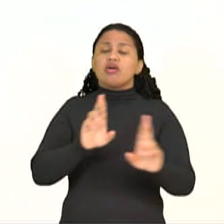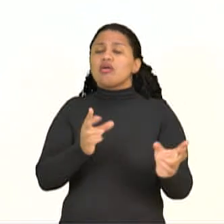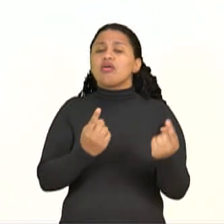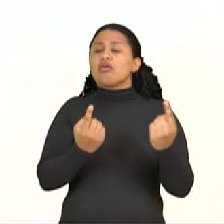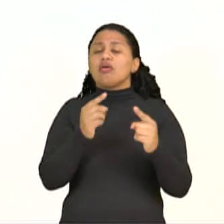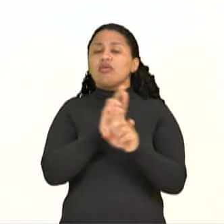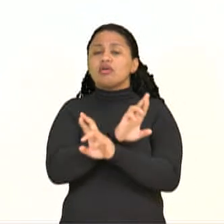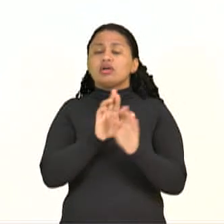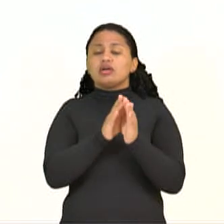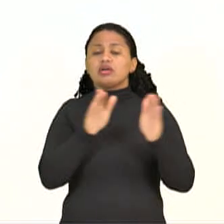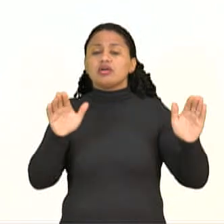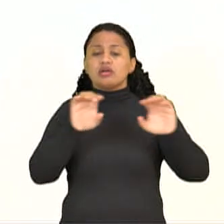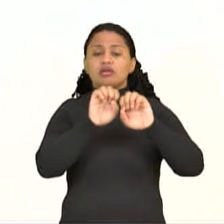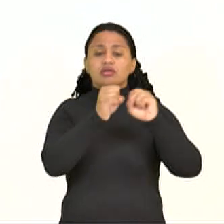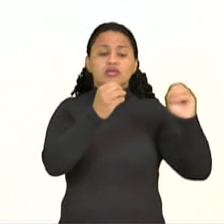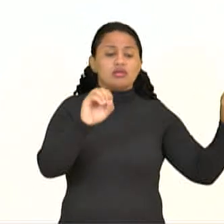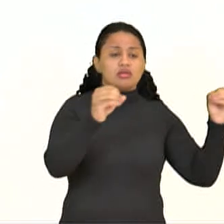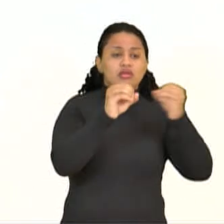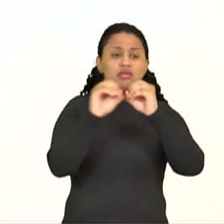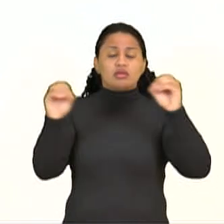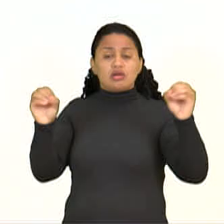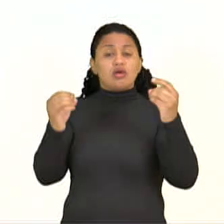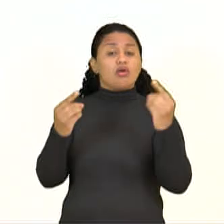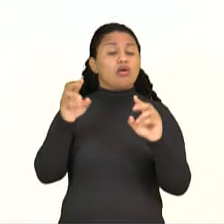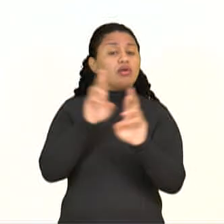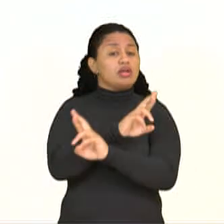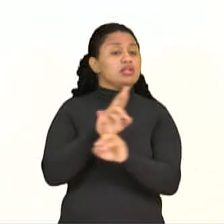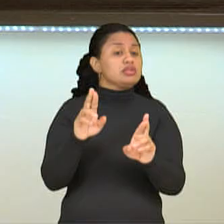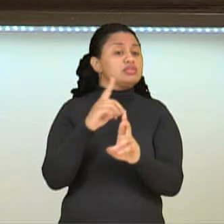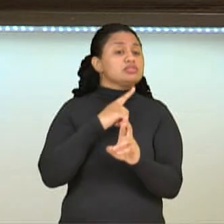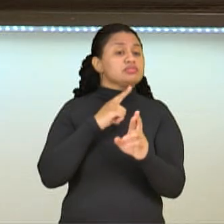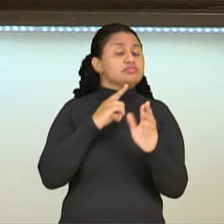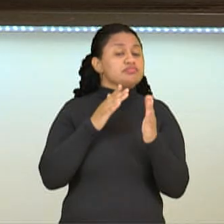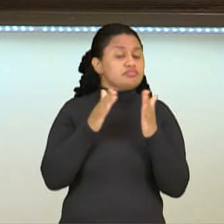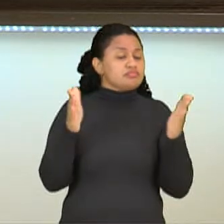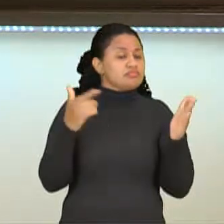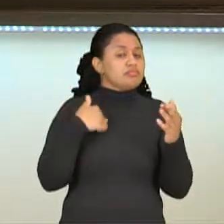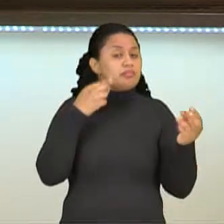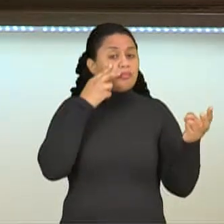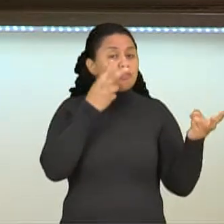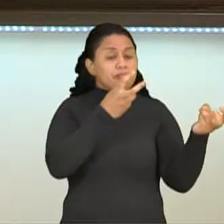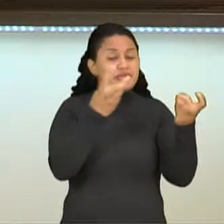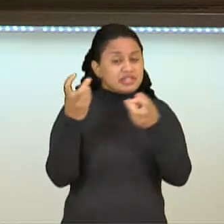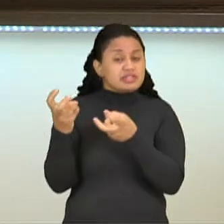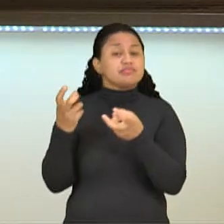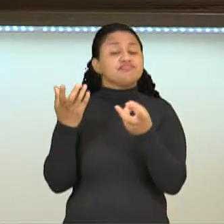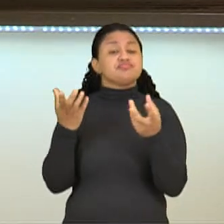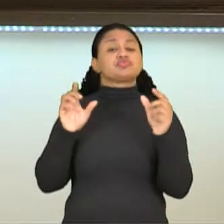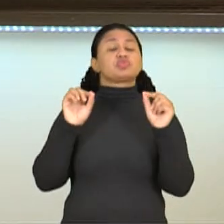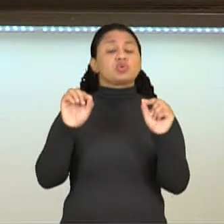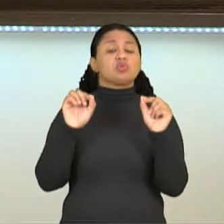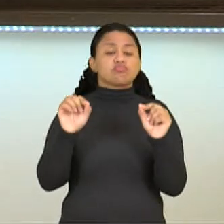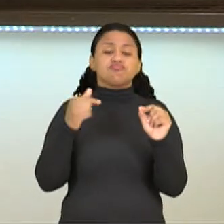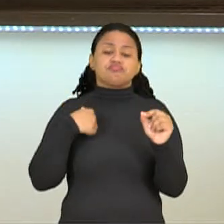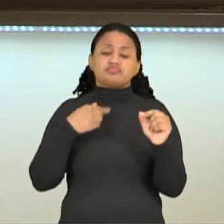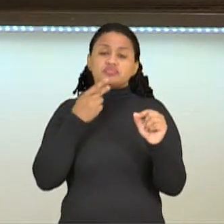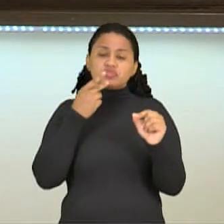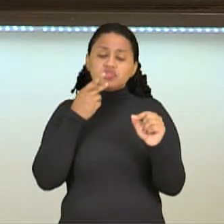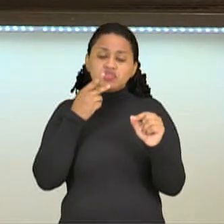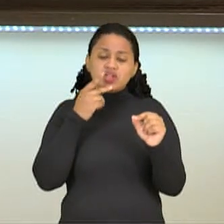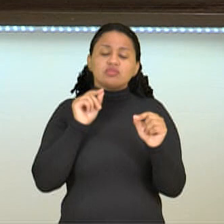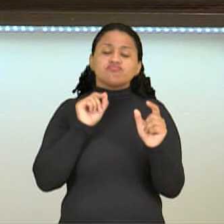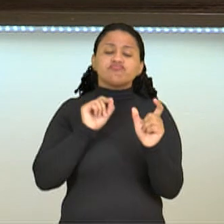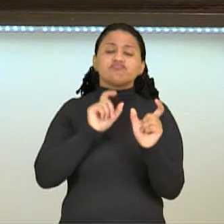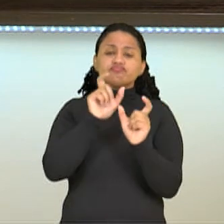de sentido entre as orações desse período, né? Observem aí que estamos num plano que a gente chama de